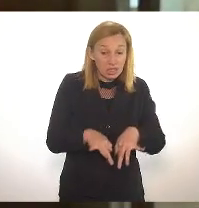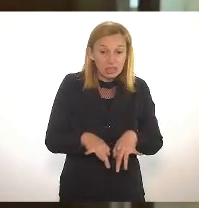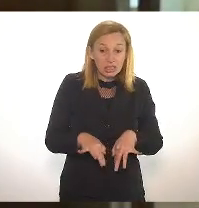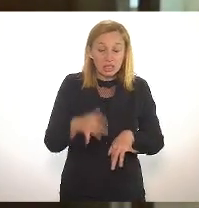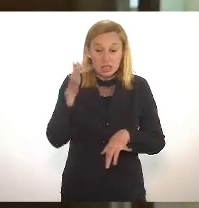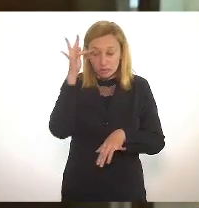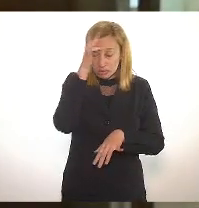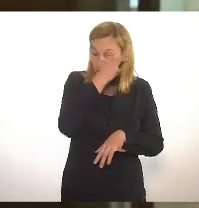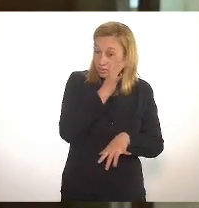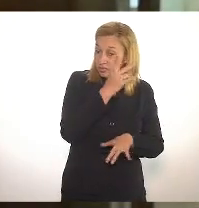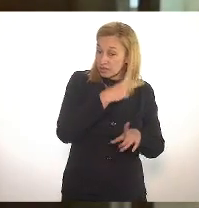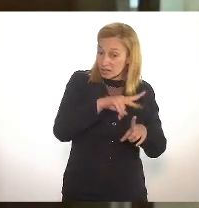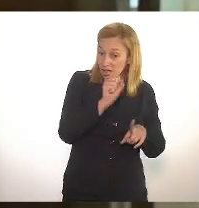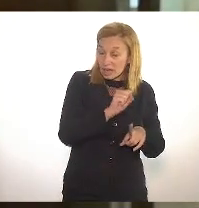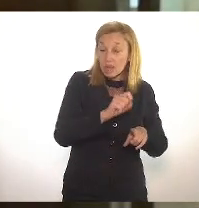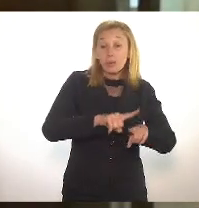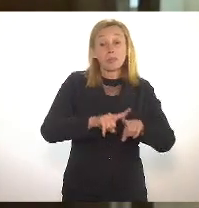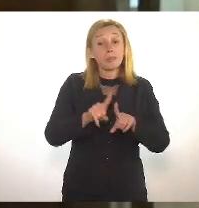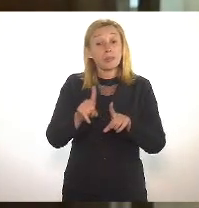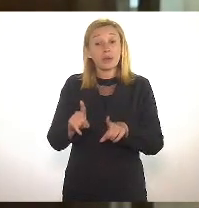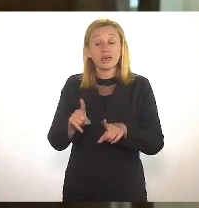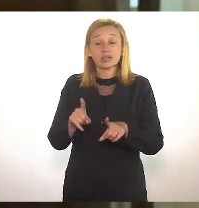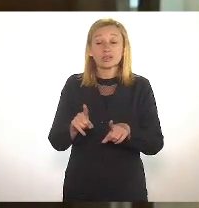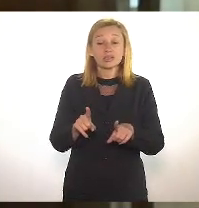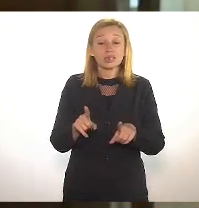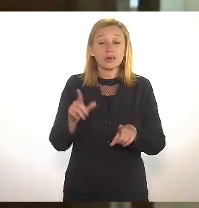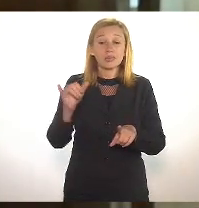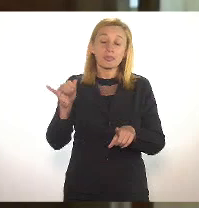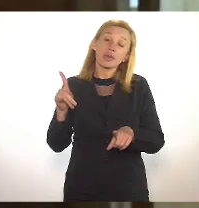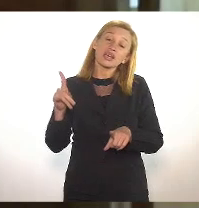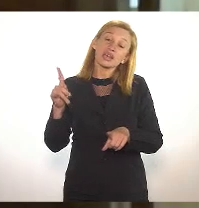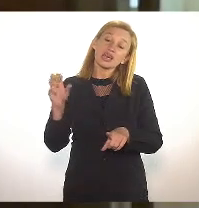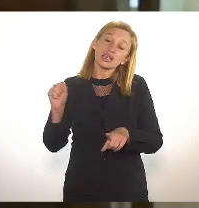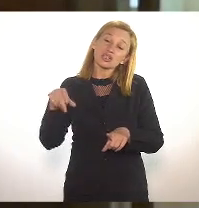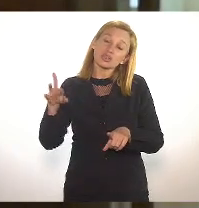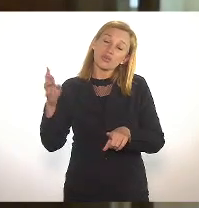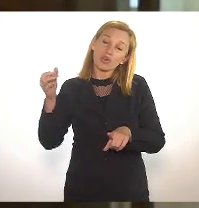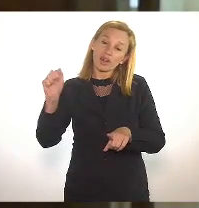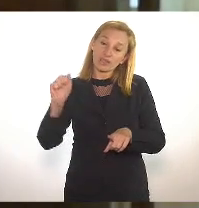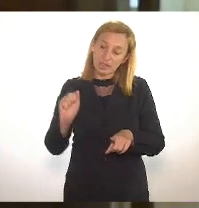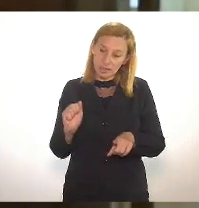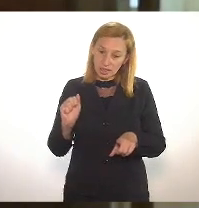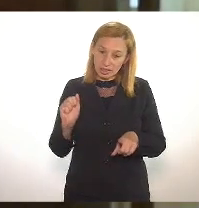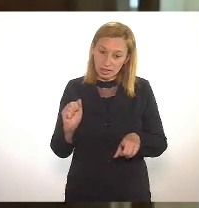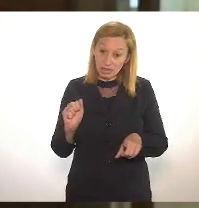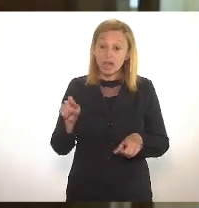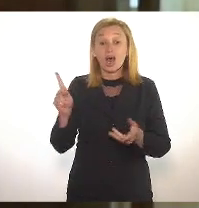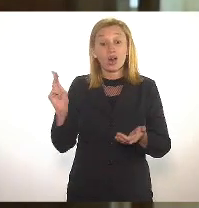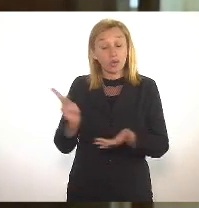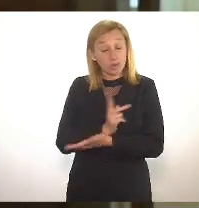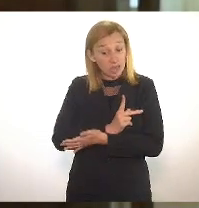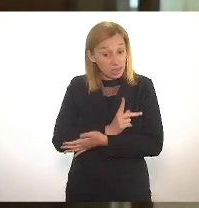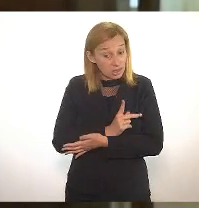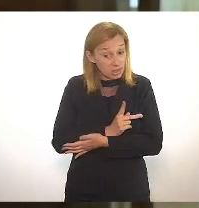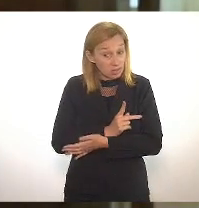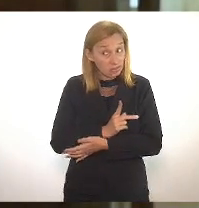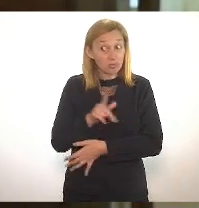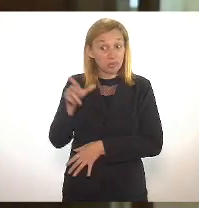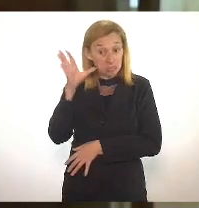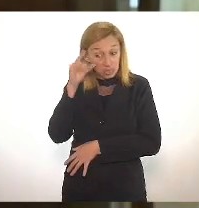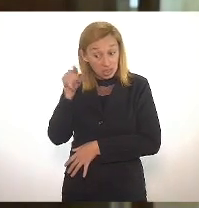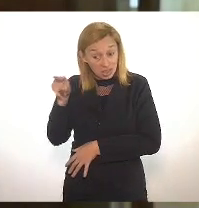ganhará. E na Pensilvânia, está acontecendo um fenômeno